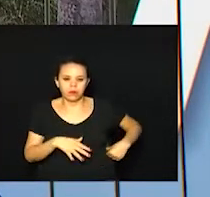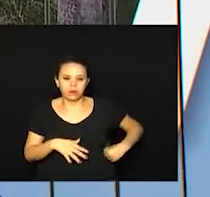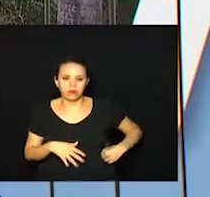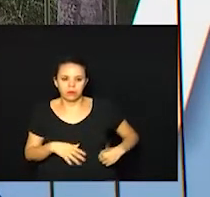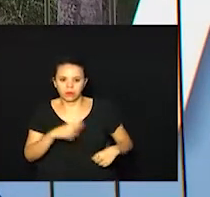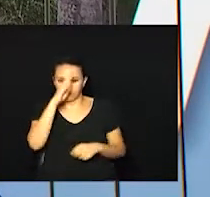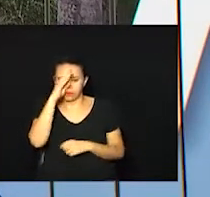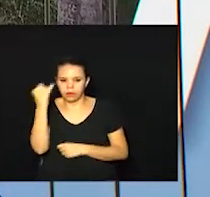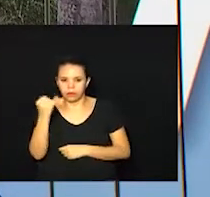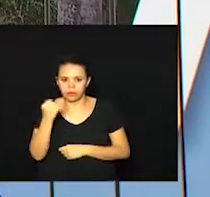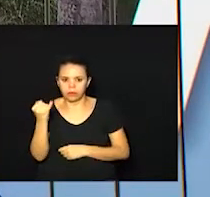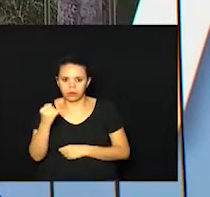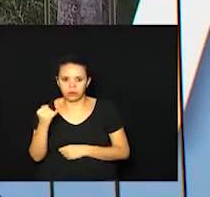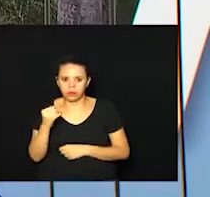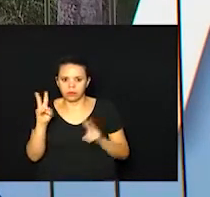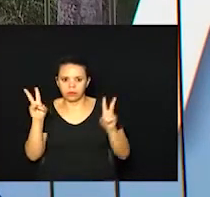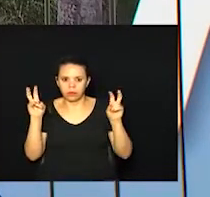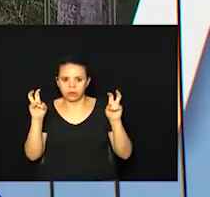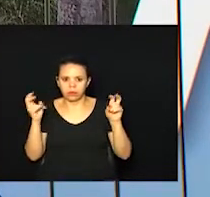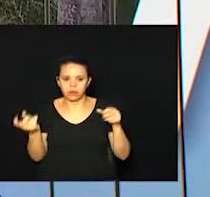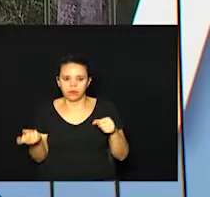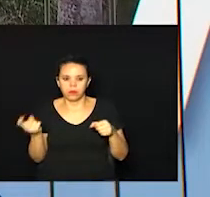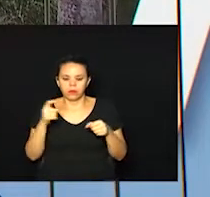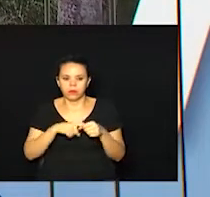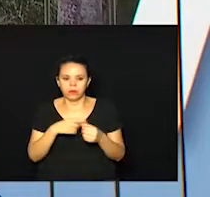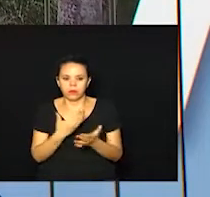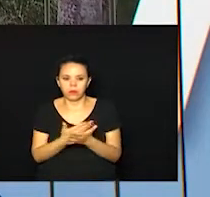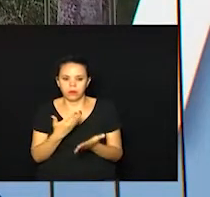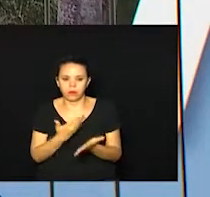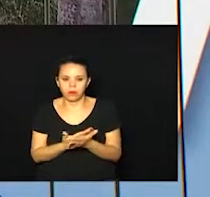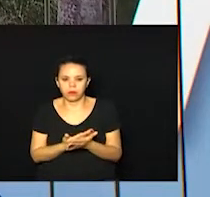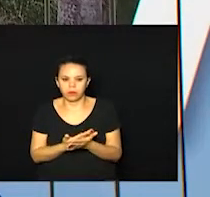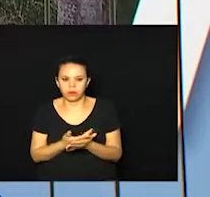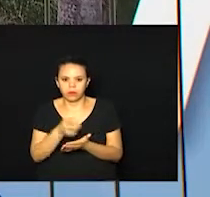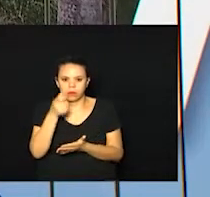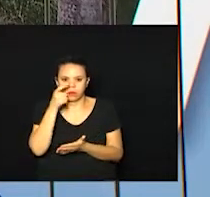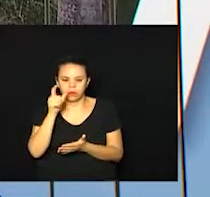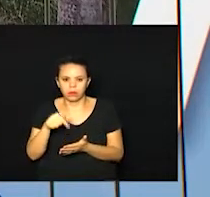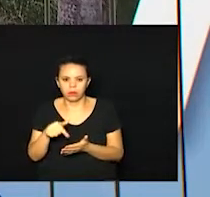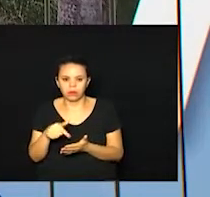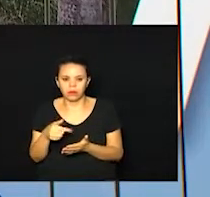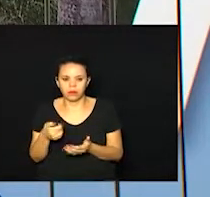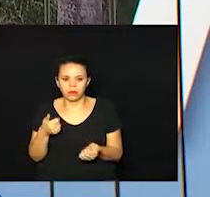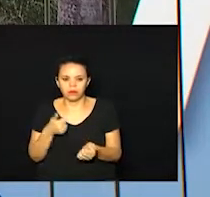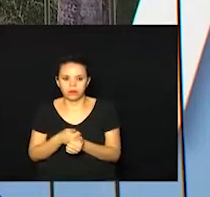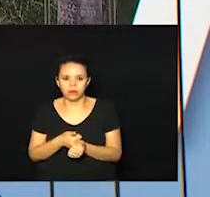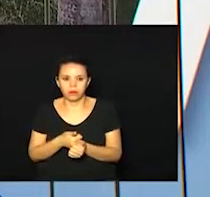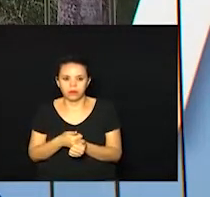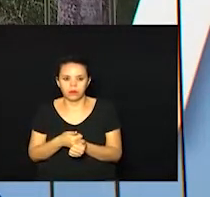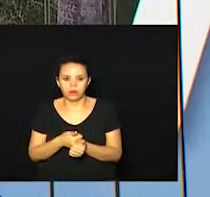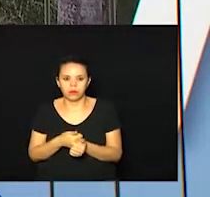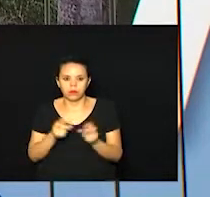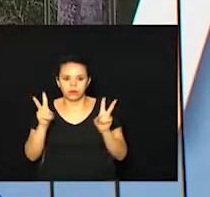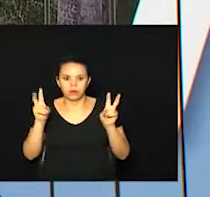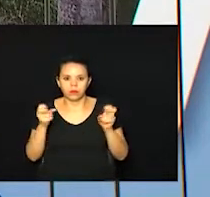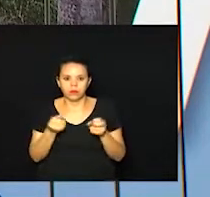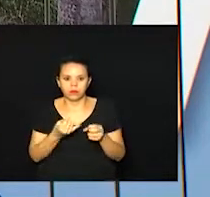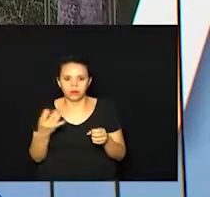é fundamental para essa questão da retomada das aulas. Eu ouvia há pouco aqui esse